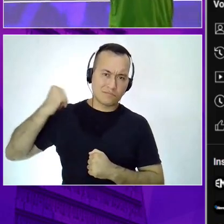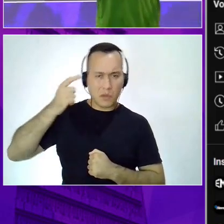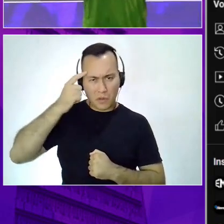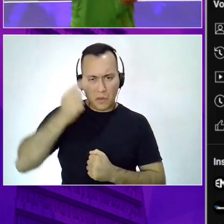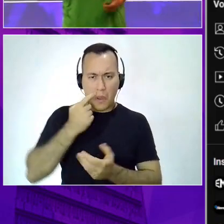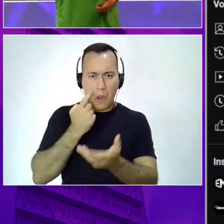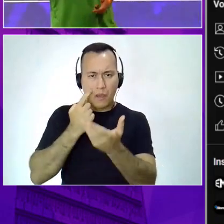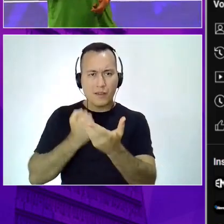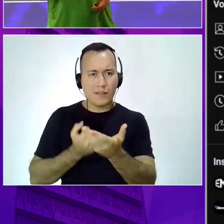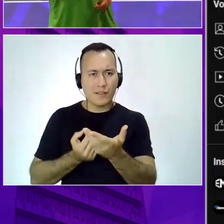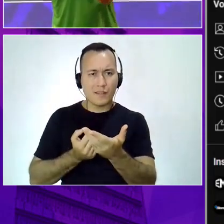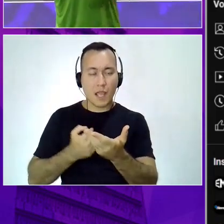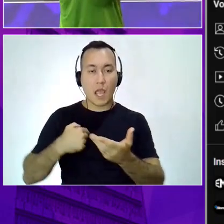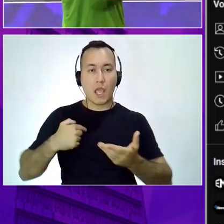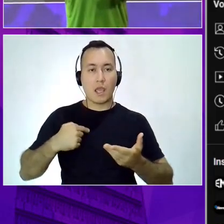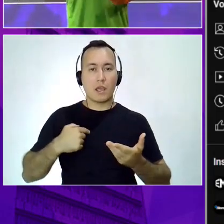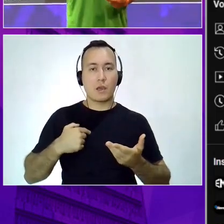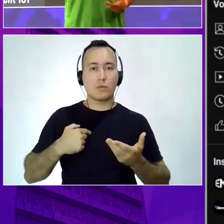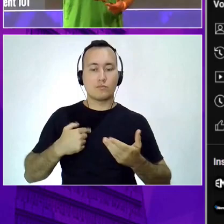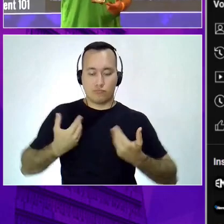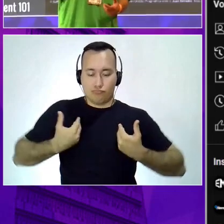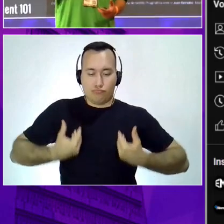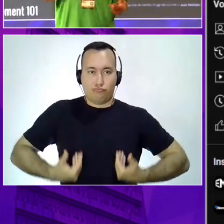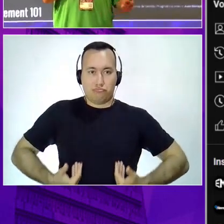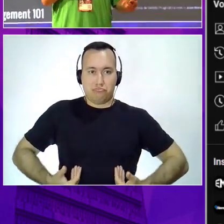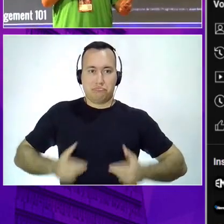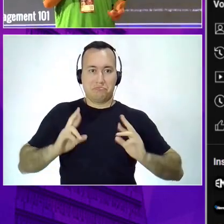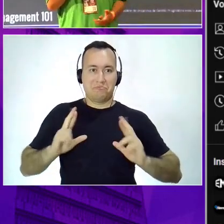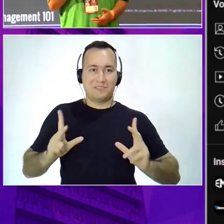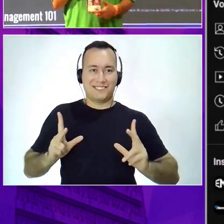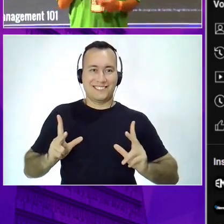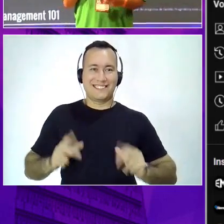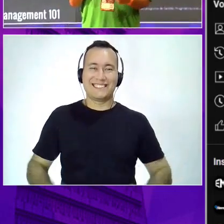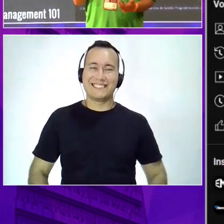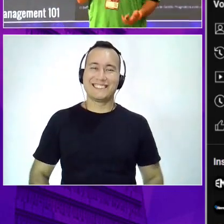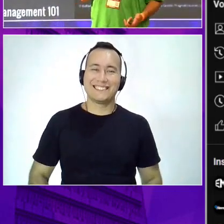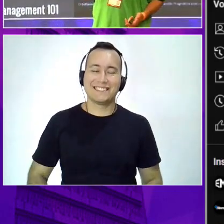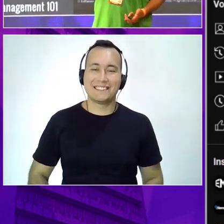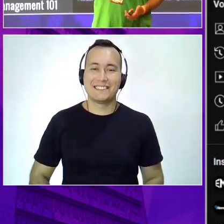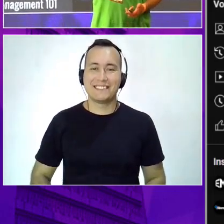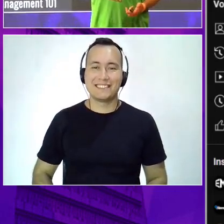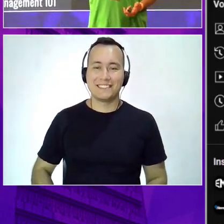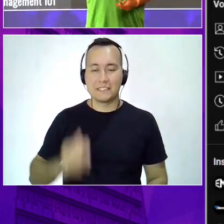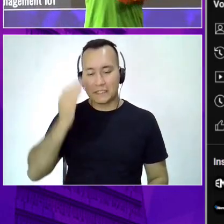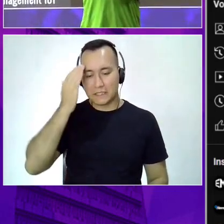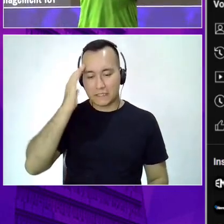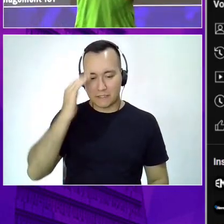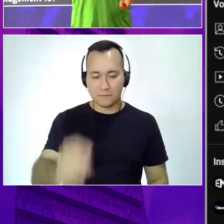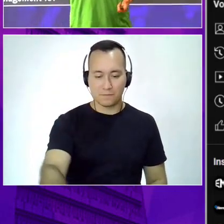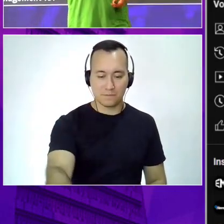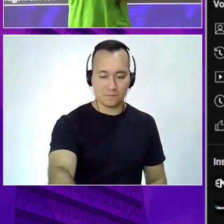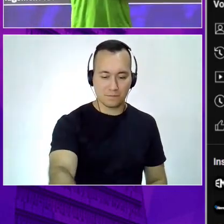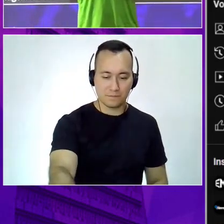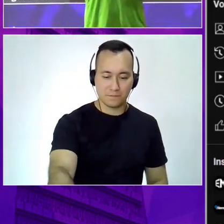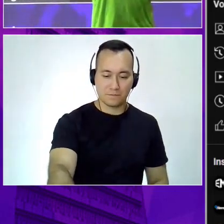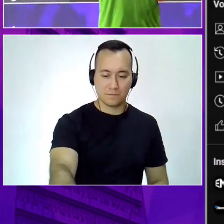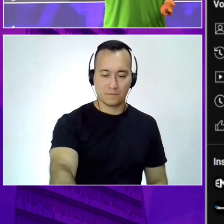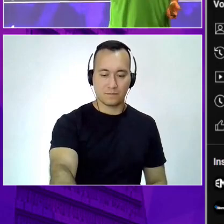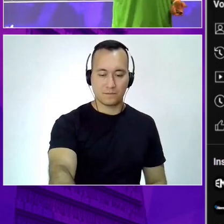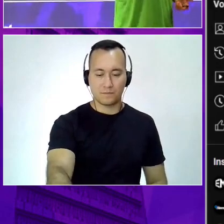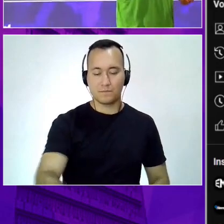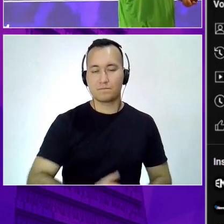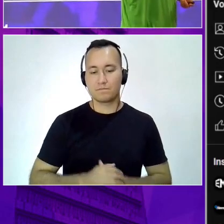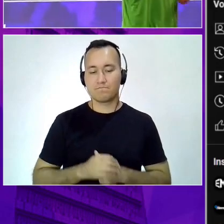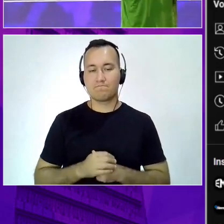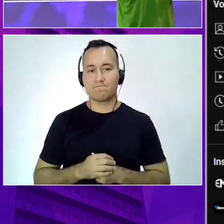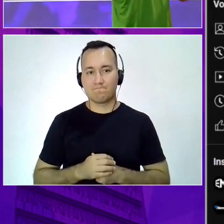estou agora, né? Teve justamente a ver com isso. Que futuro que a gente quer? Qual futuro que a gente quer?